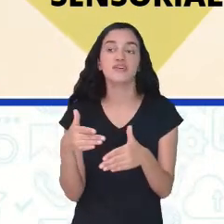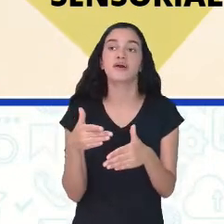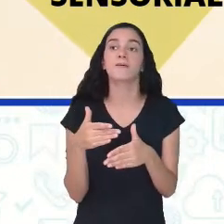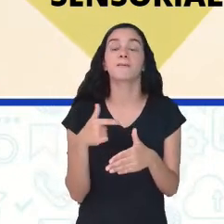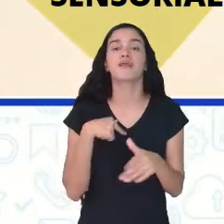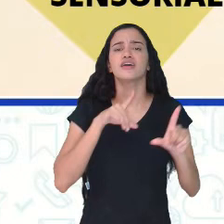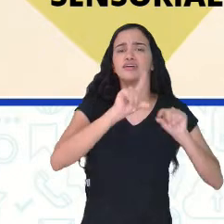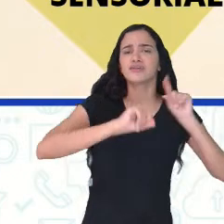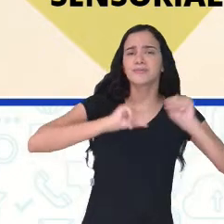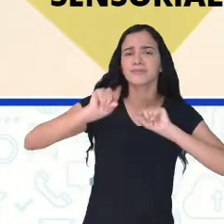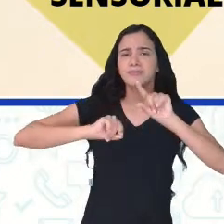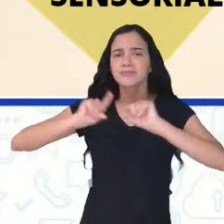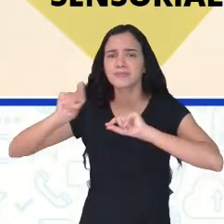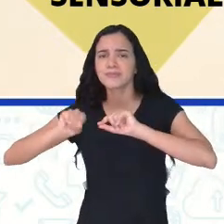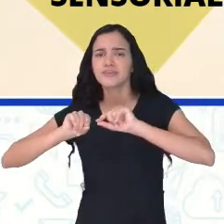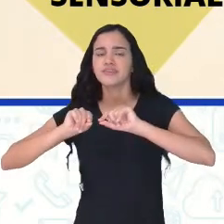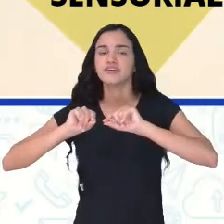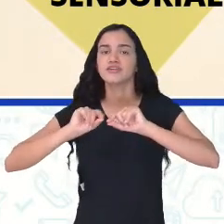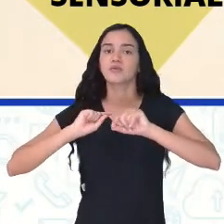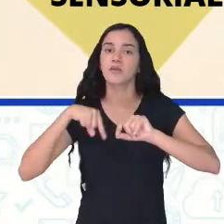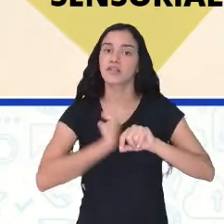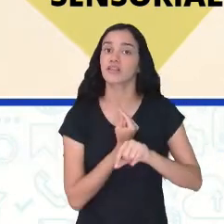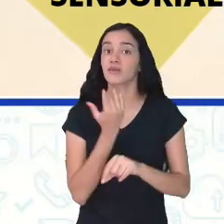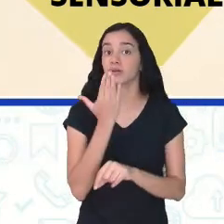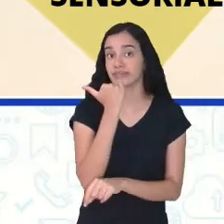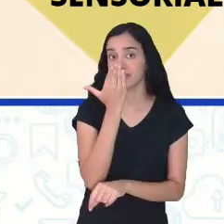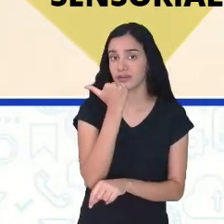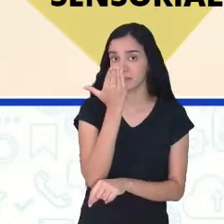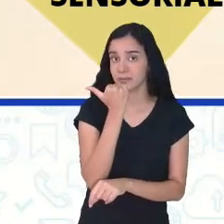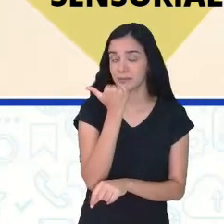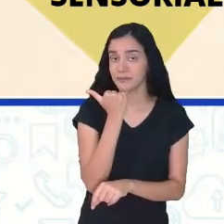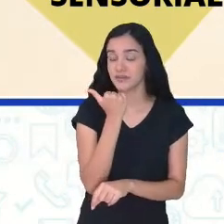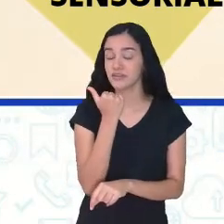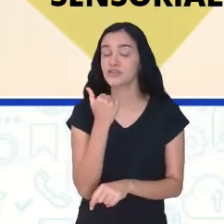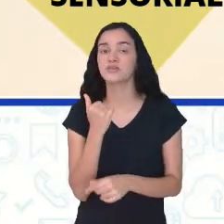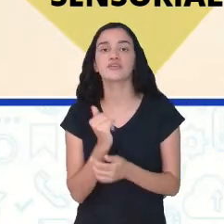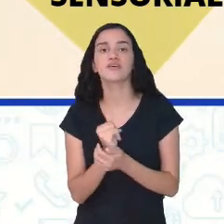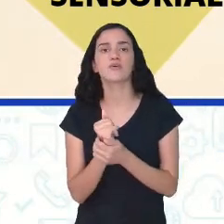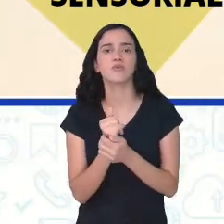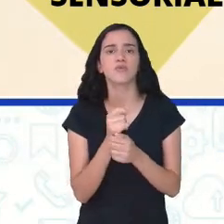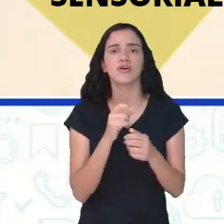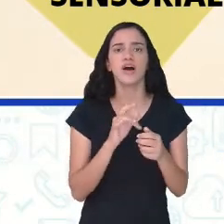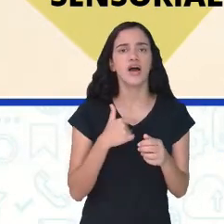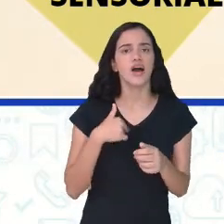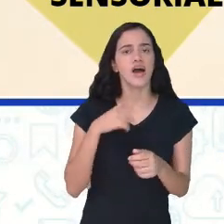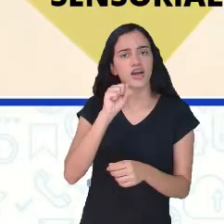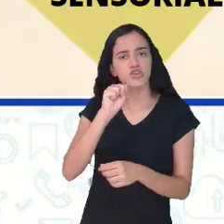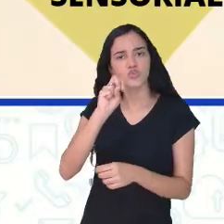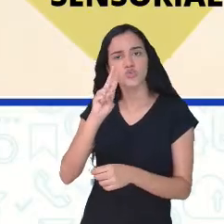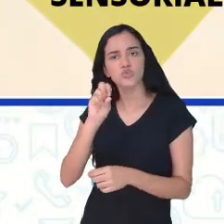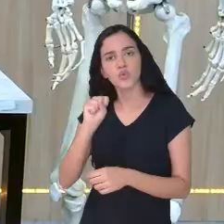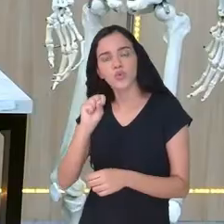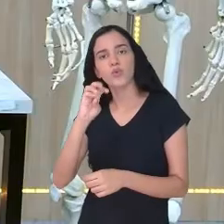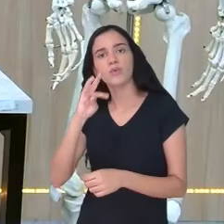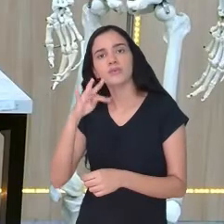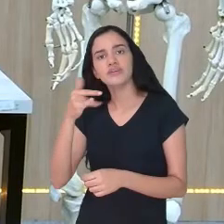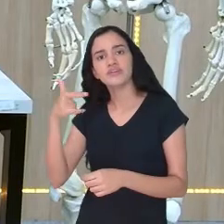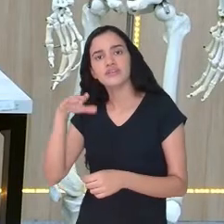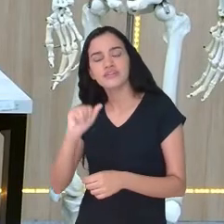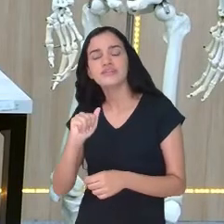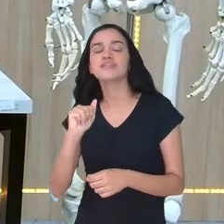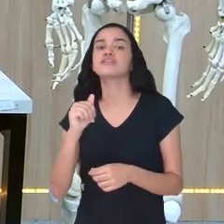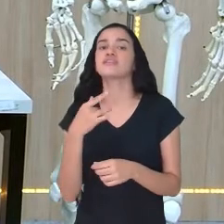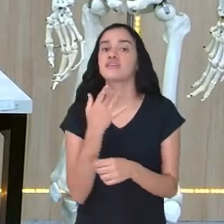de selecionar, a partir da nossa alimentação, as substâncias nutritivas. E aí a gente vai chamar a atenção da boa